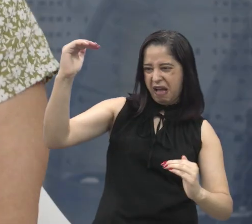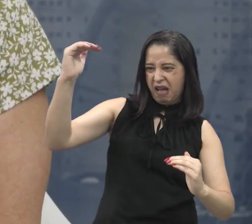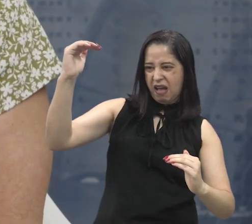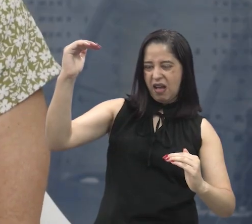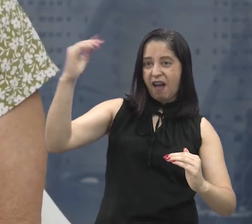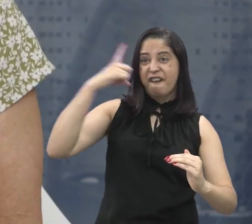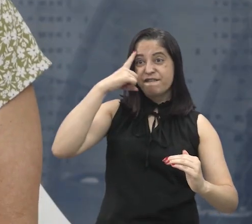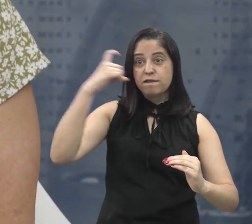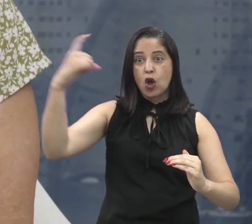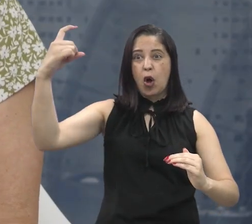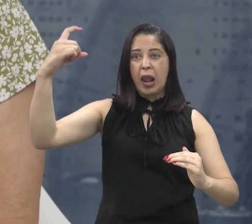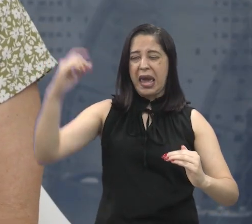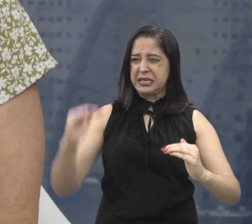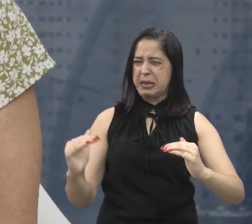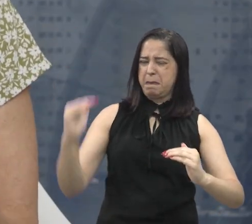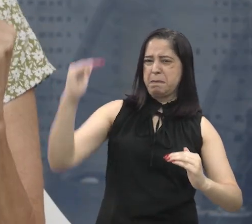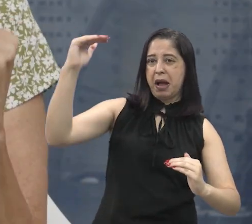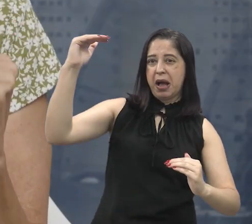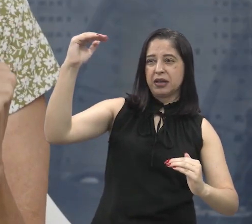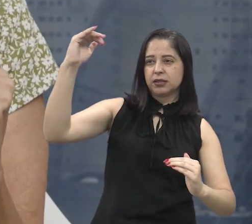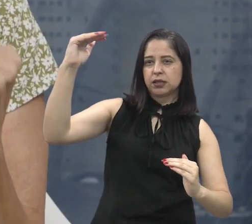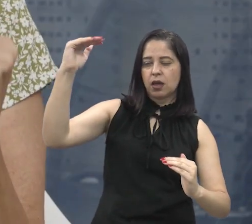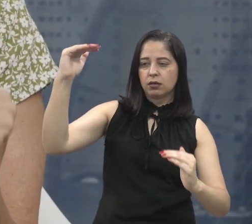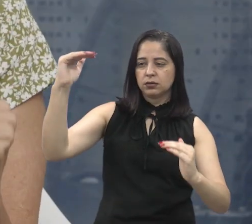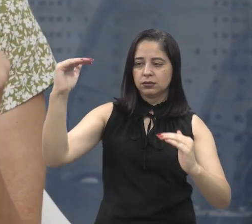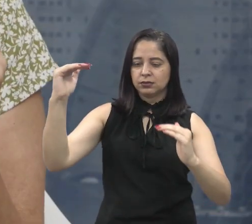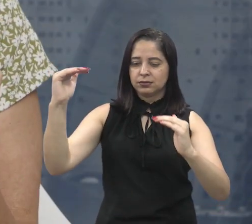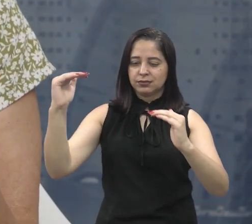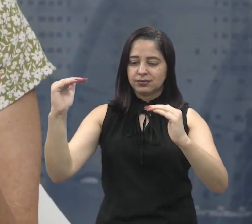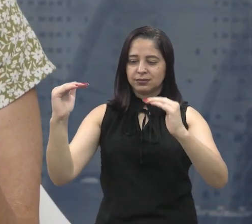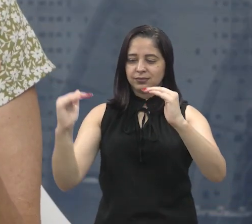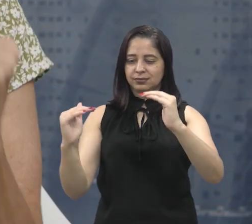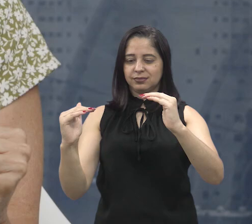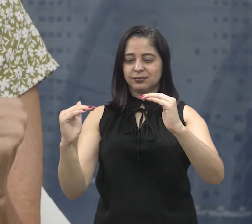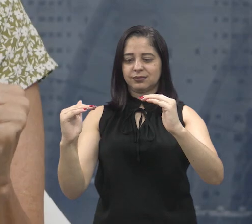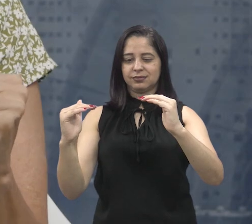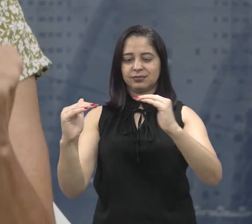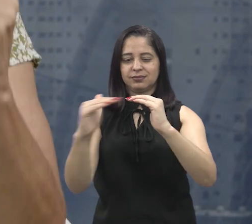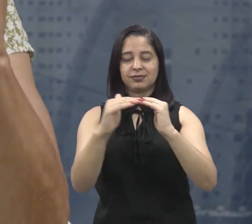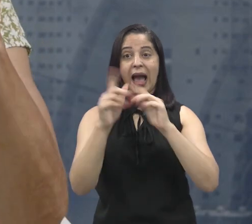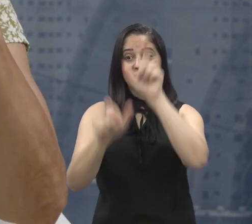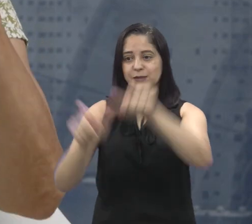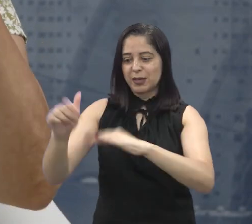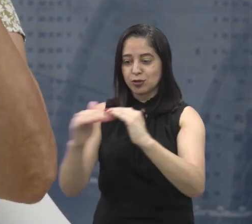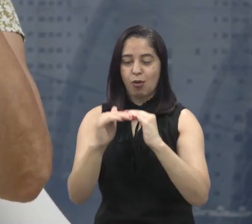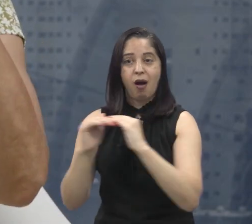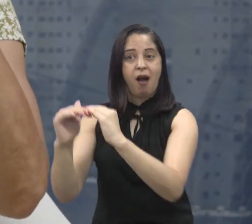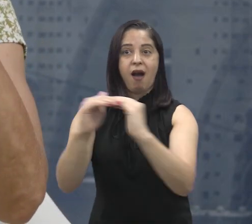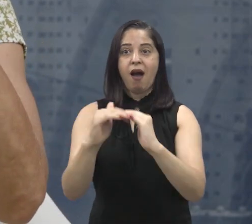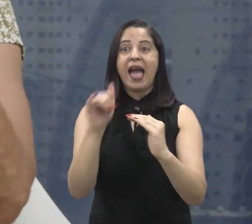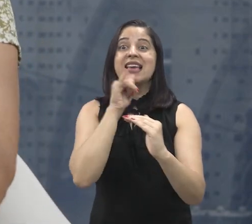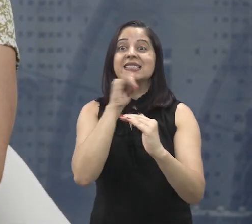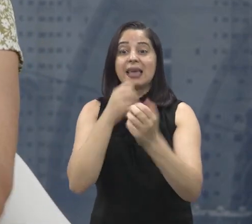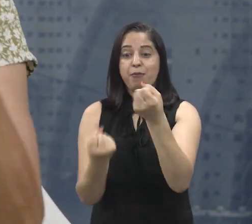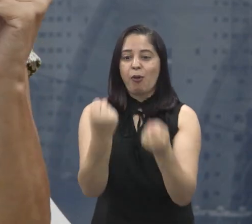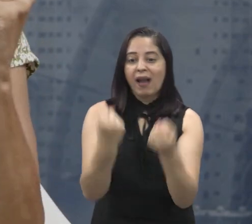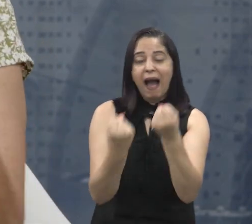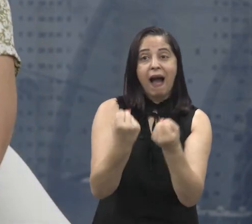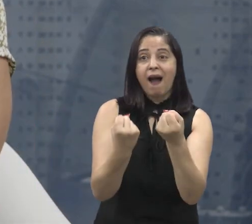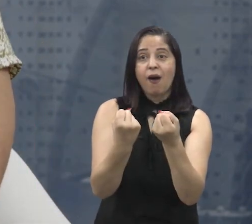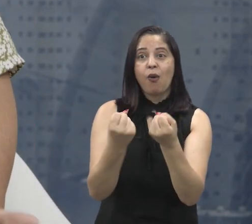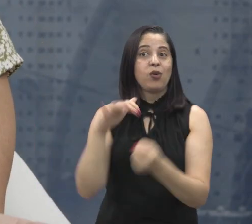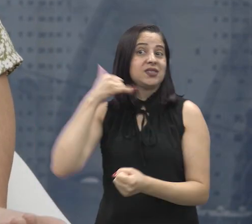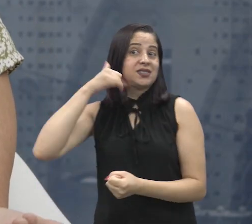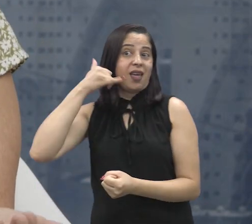mais elevada a desigualdade social, maior violência, gera violência. Quando isso diminui, em que